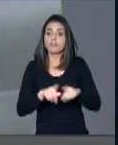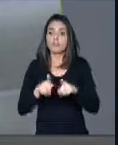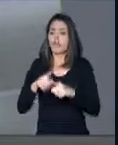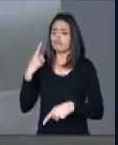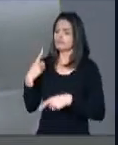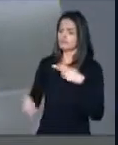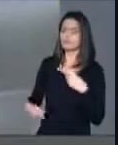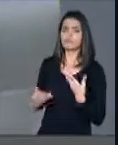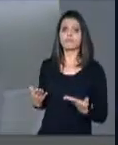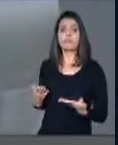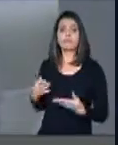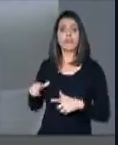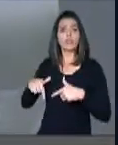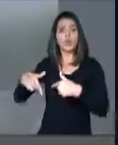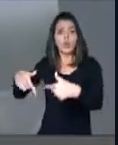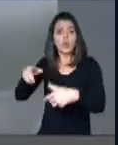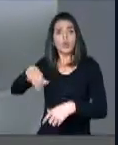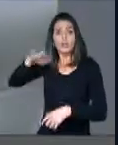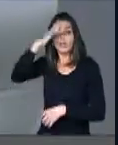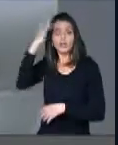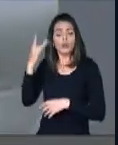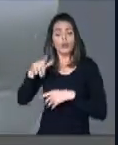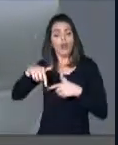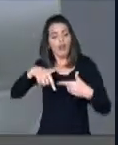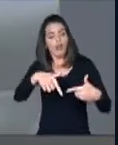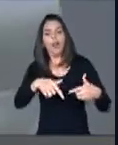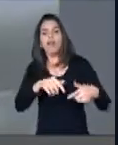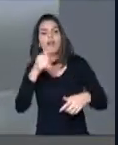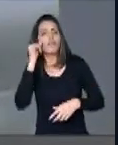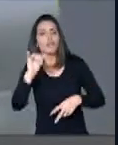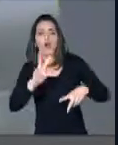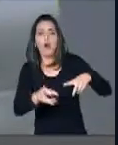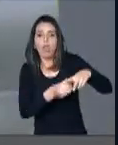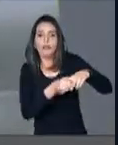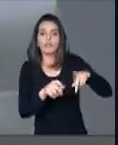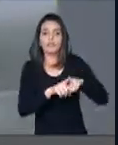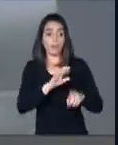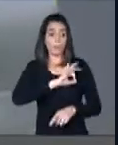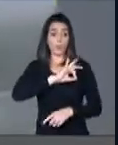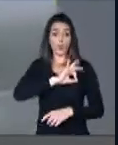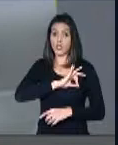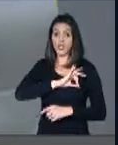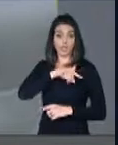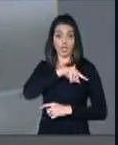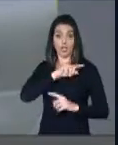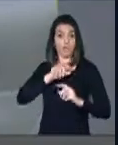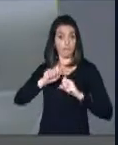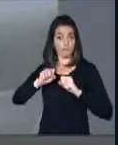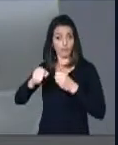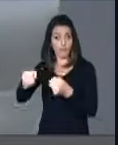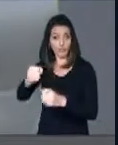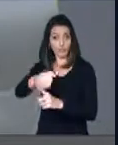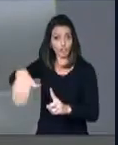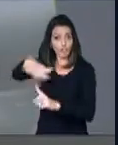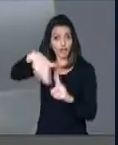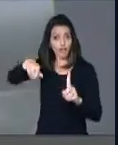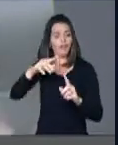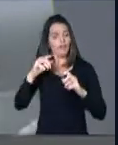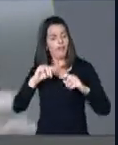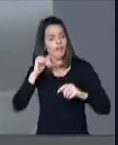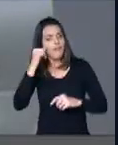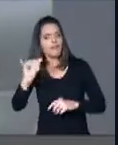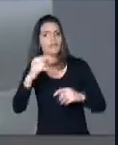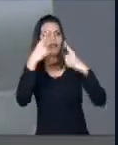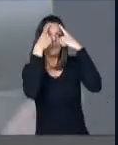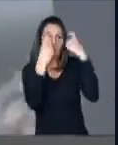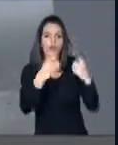a atuação daqueles que combatem a corrupção, que combatem a violência urbana. A gente está falando aqui de um projeto que vai inibir